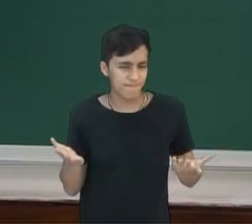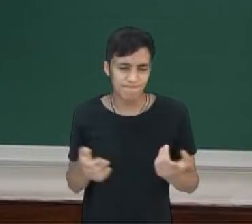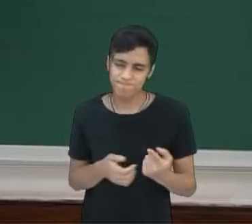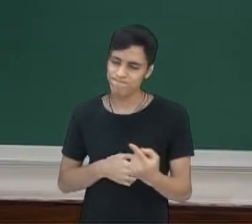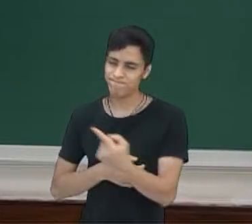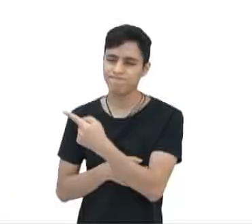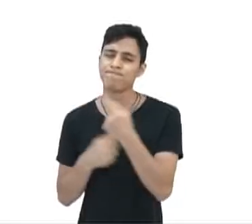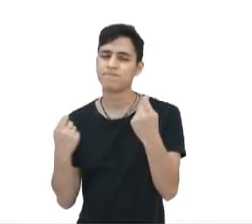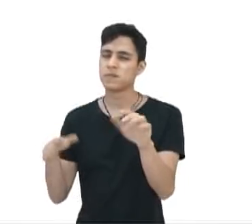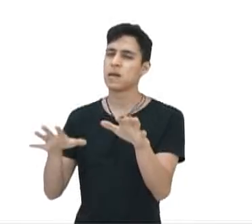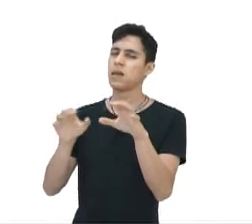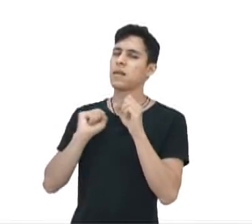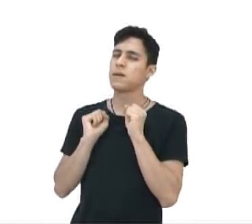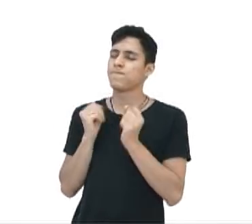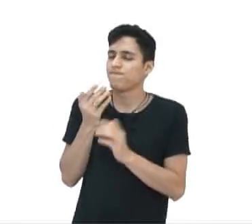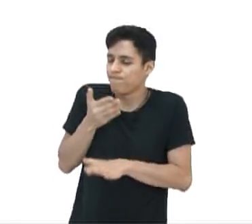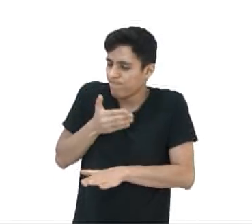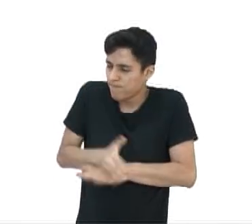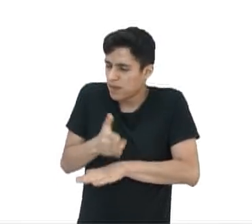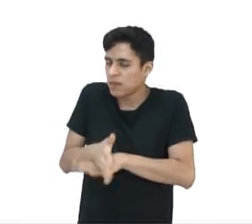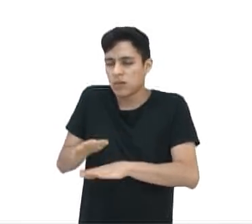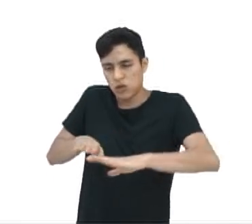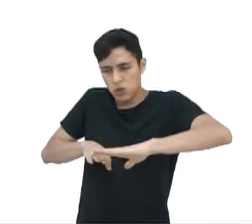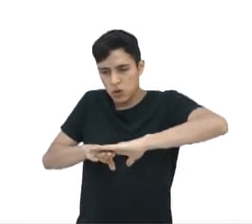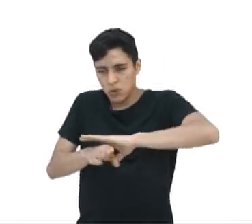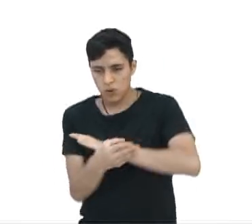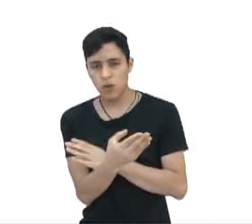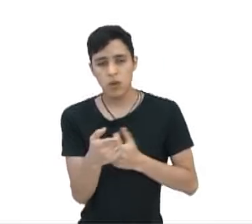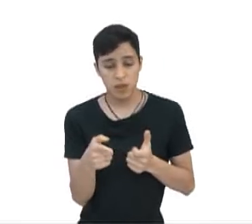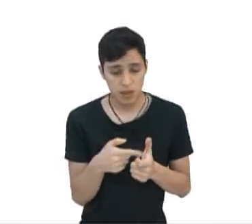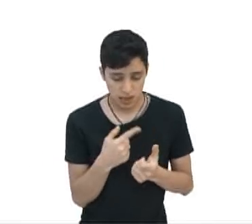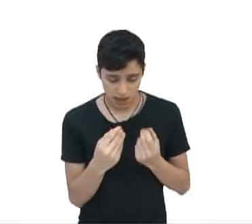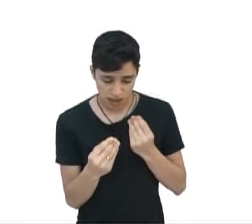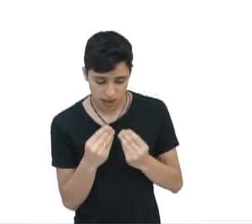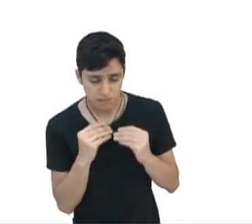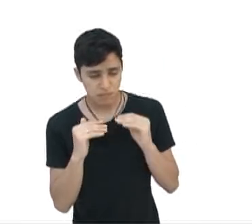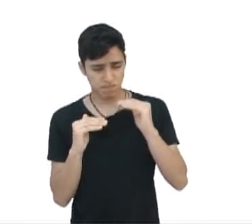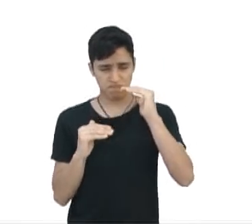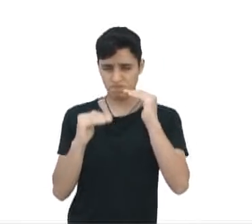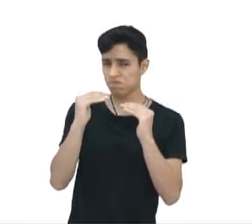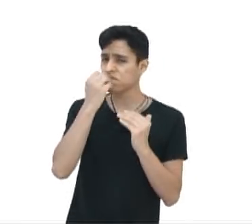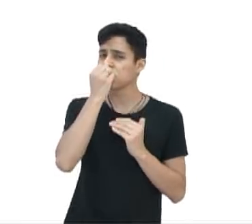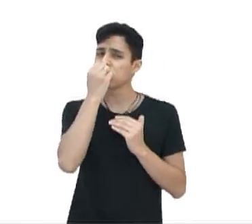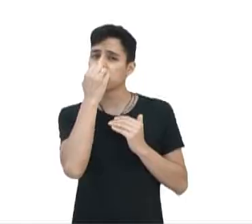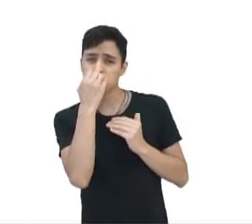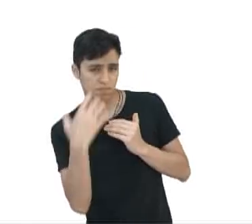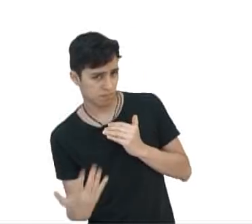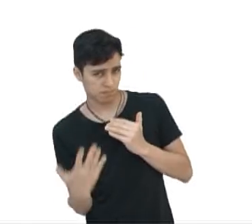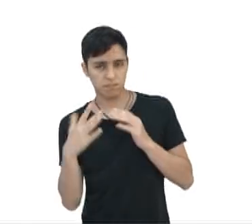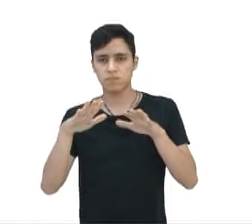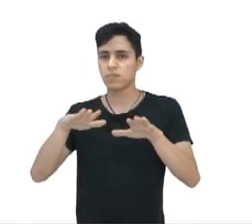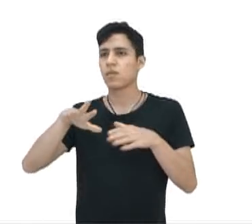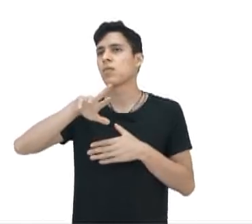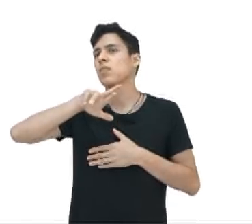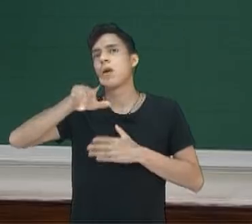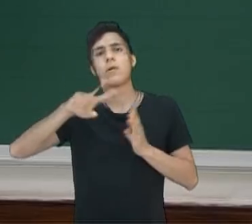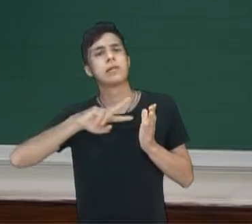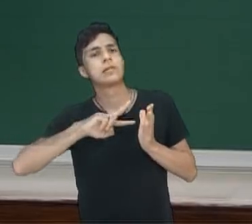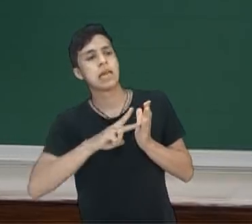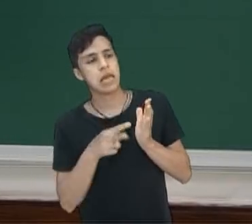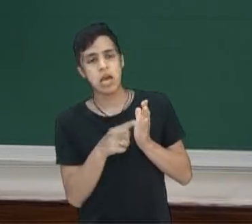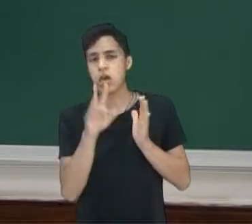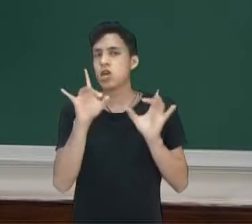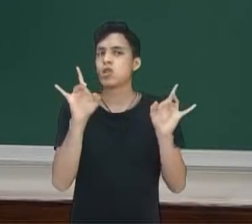deve pôr em prática, né? Primeiro, uma alimentação equilibrada, balanceada. Não é que a gente só pode